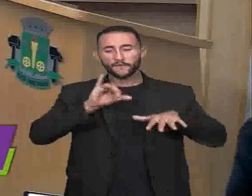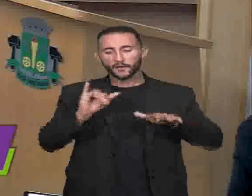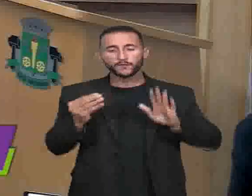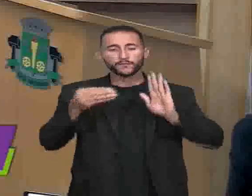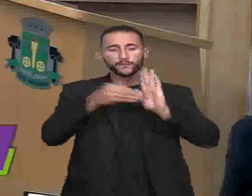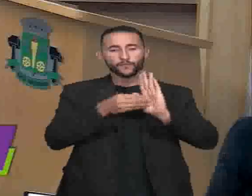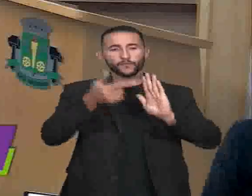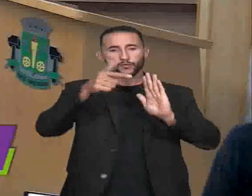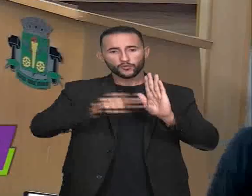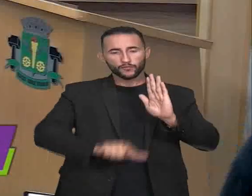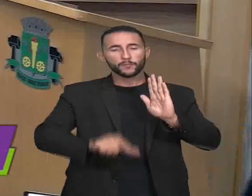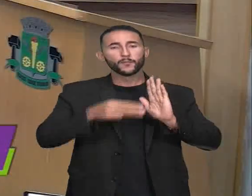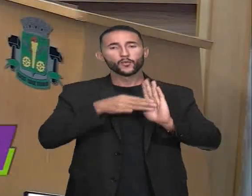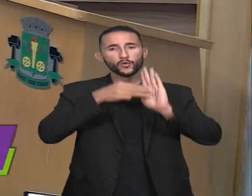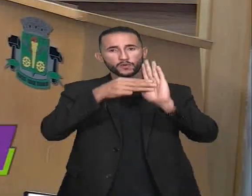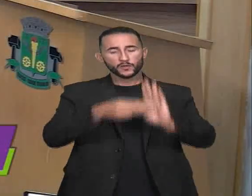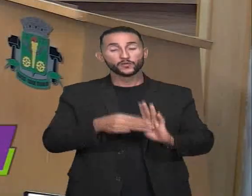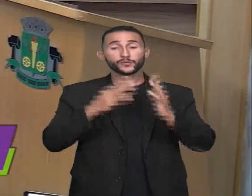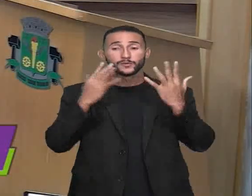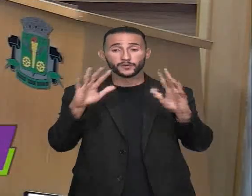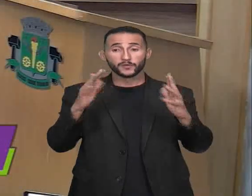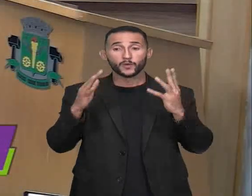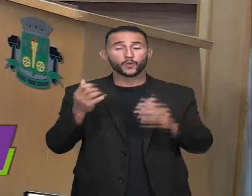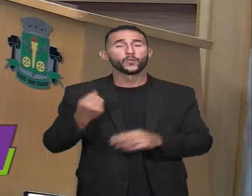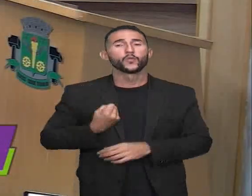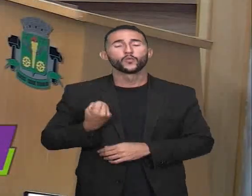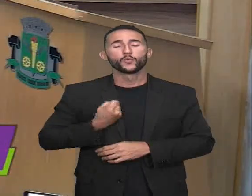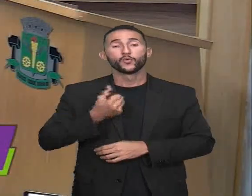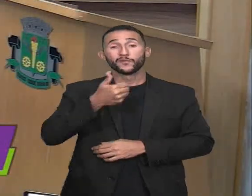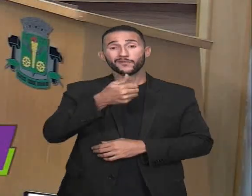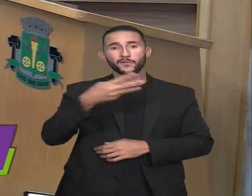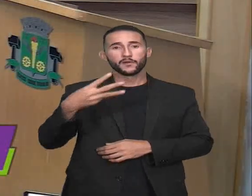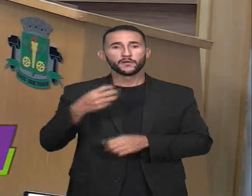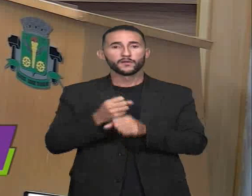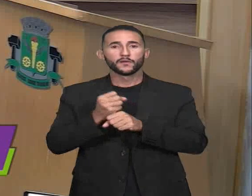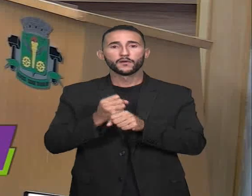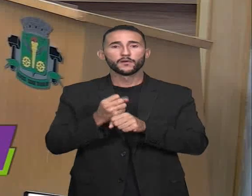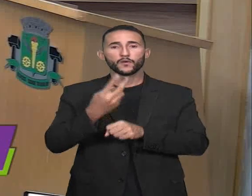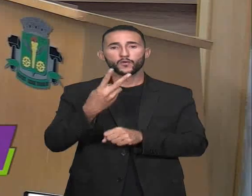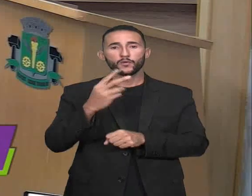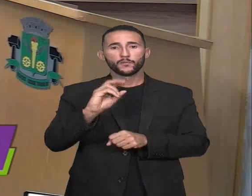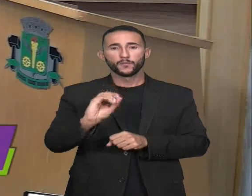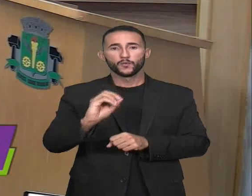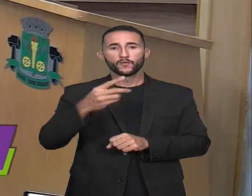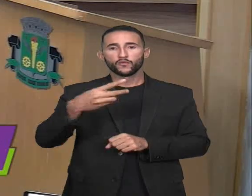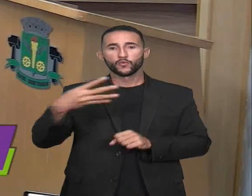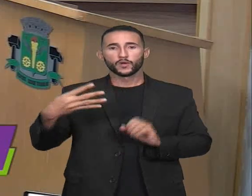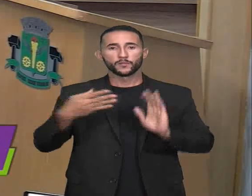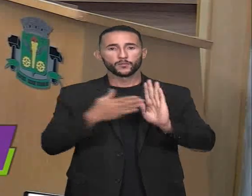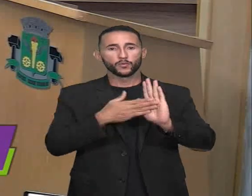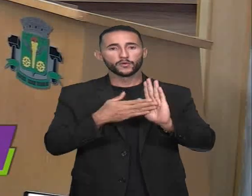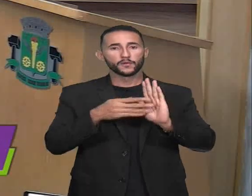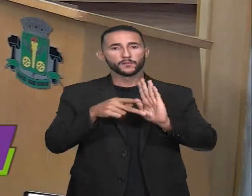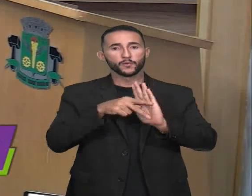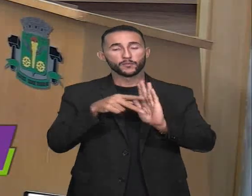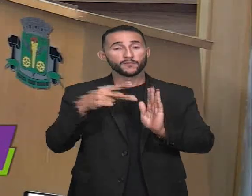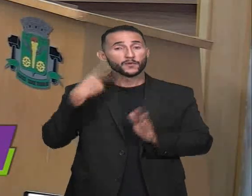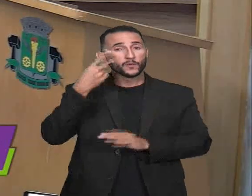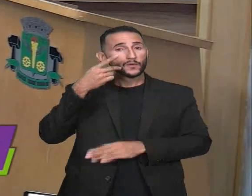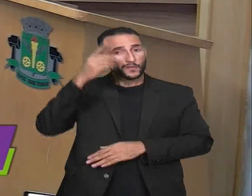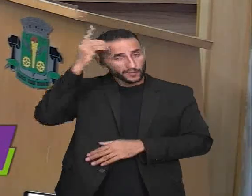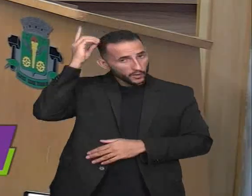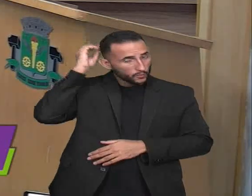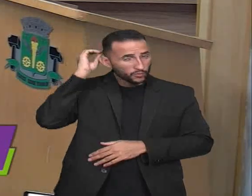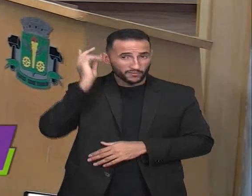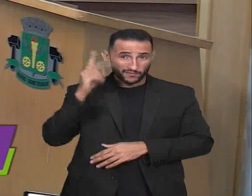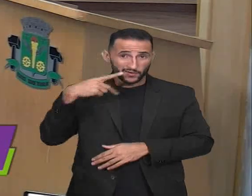sessão Moção de congratulações número 13 de 2024 também do nobre Vereador delb Teruel Vereador ausente aus do